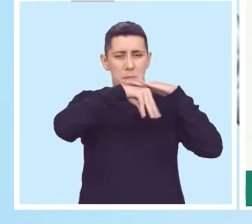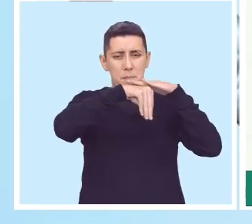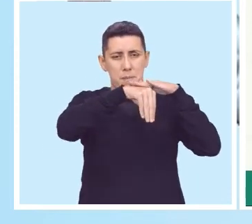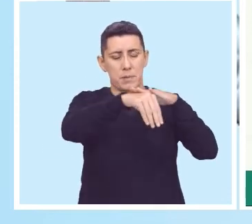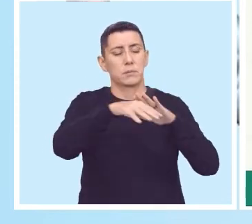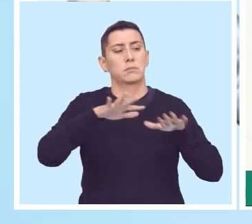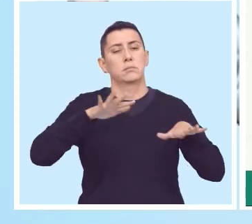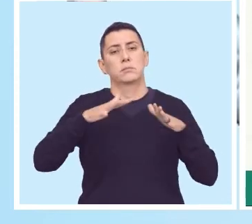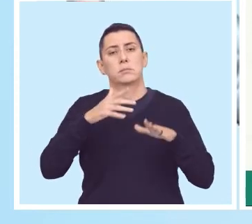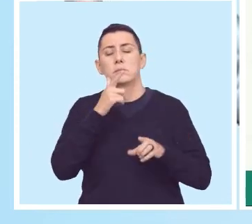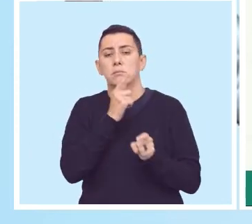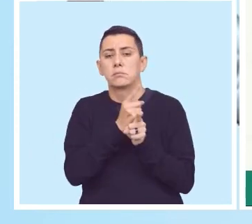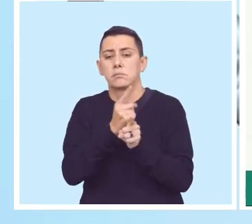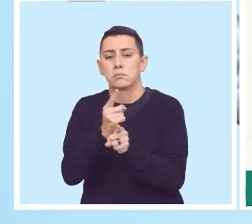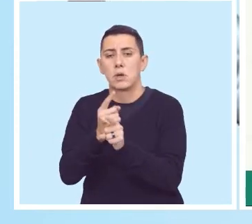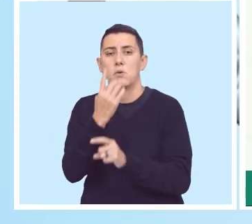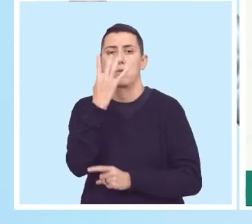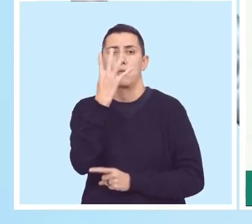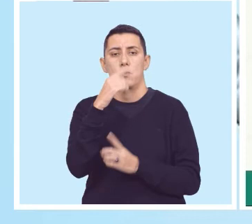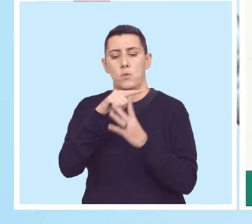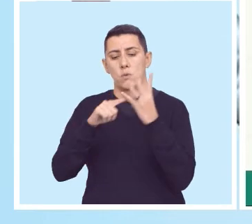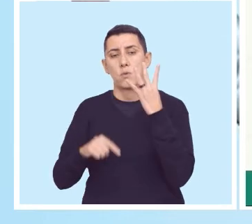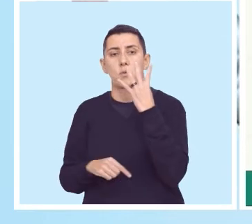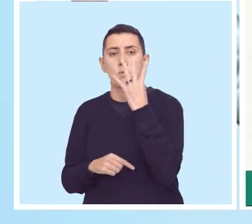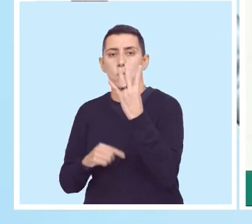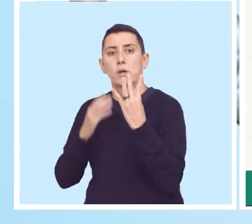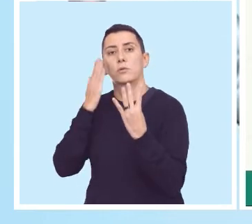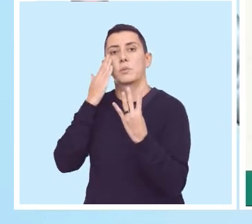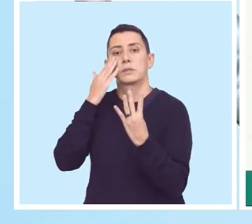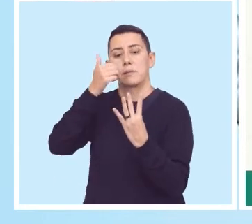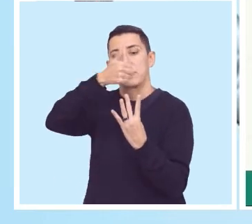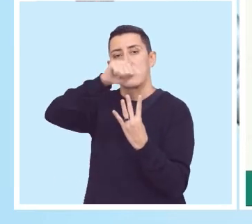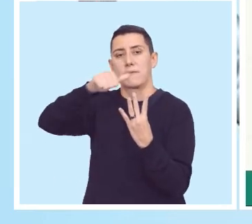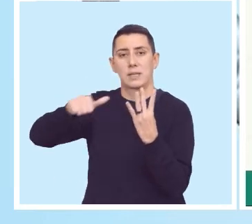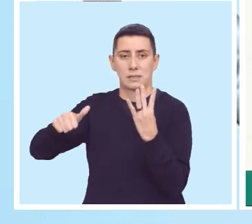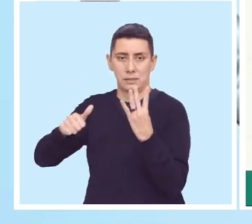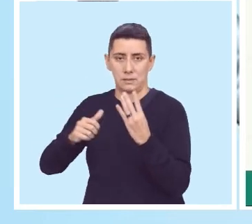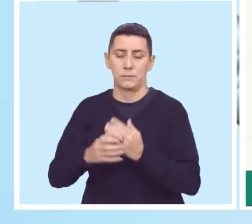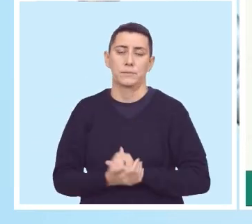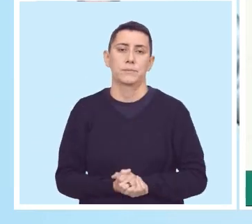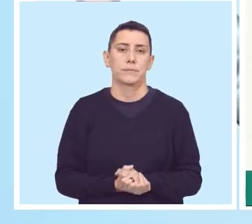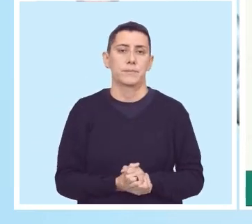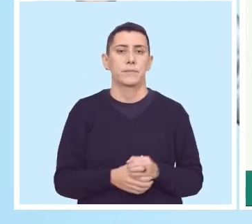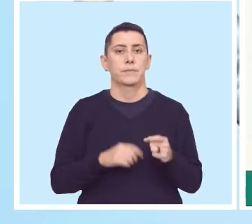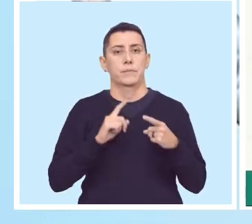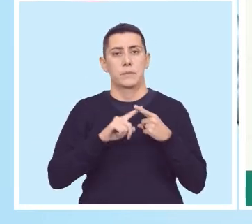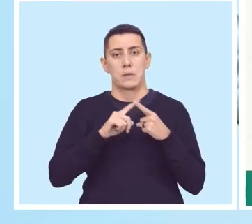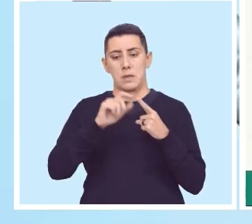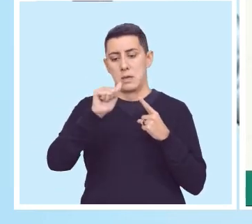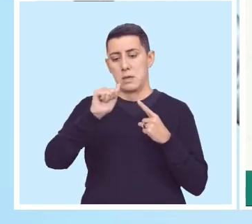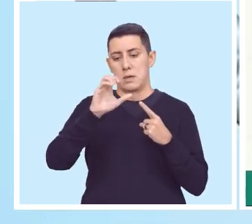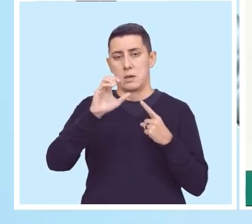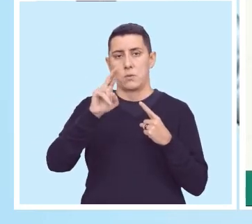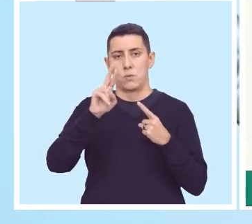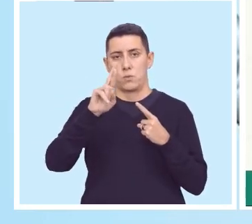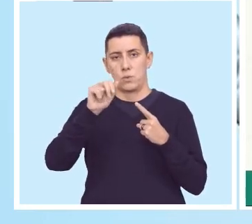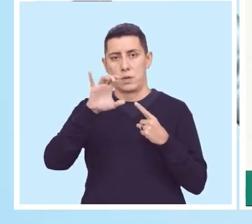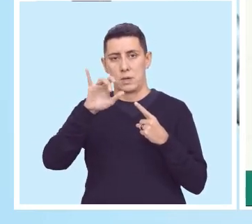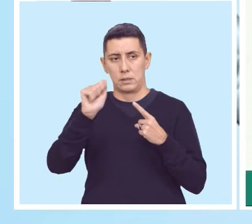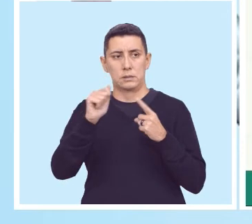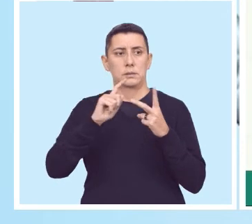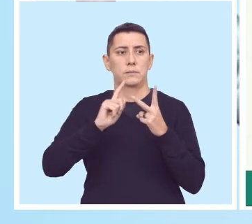4 métricas para avaliar o desempenho. A métrica acurácia, a precisão,